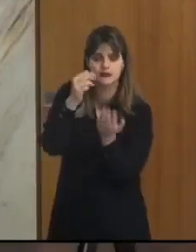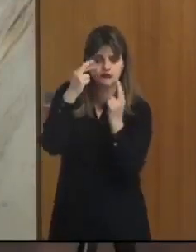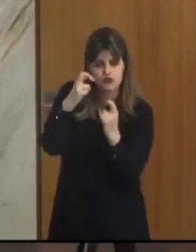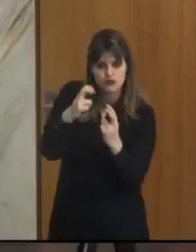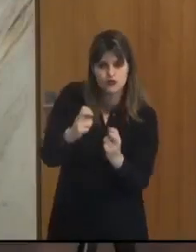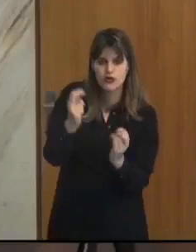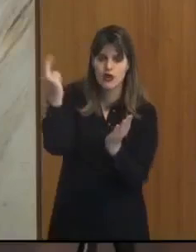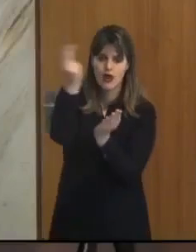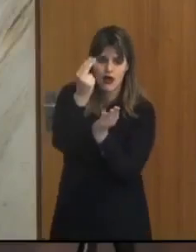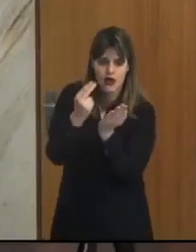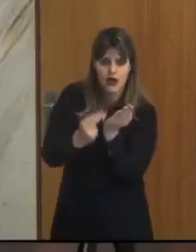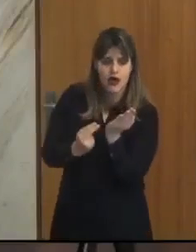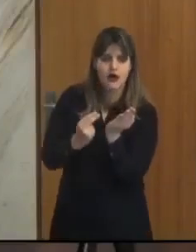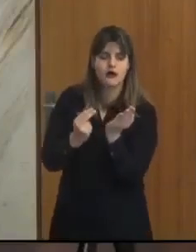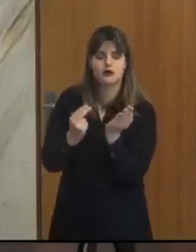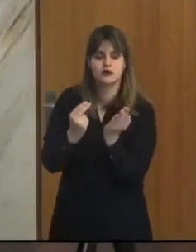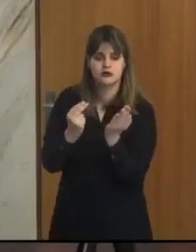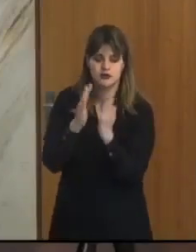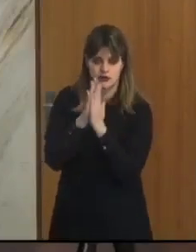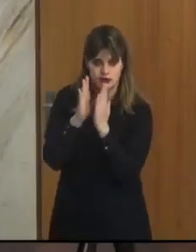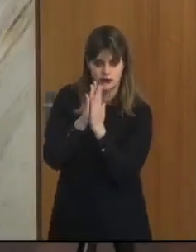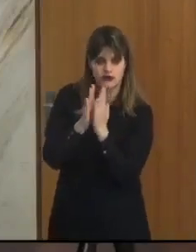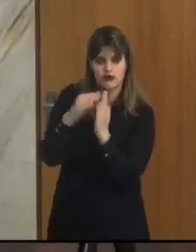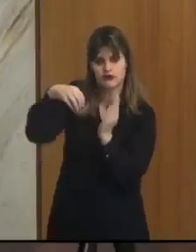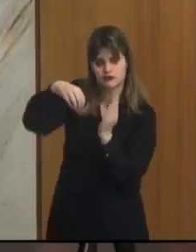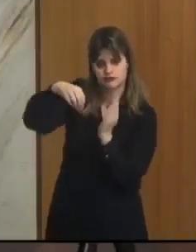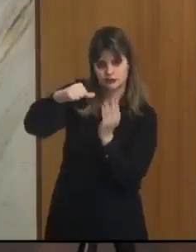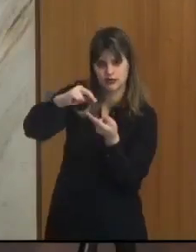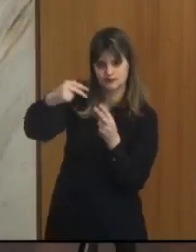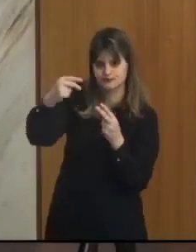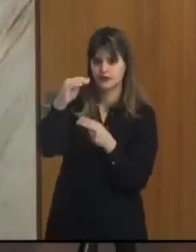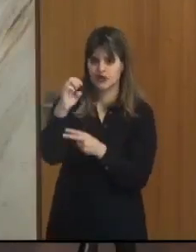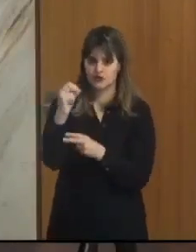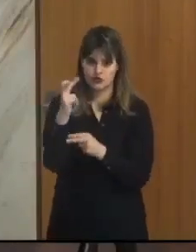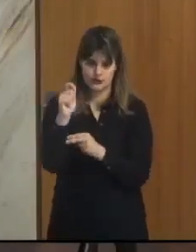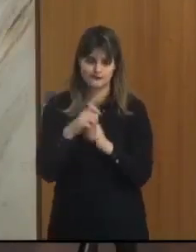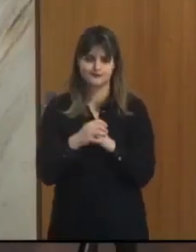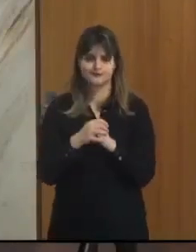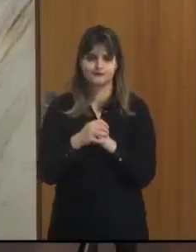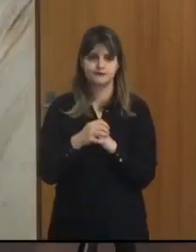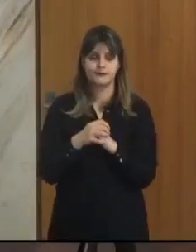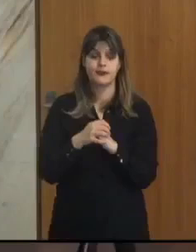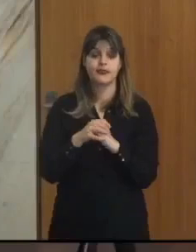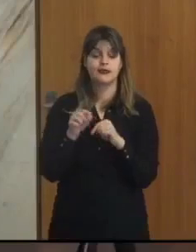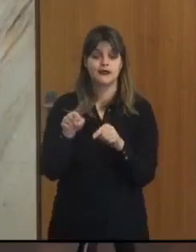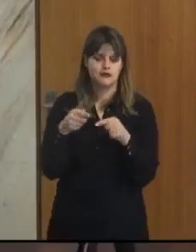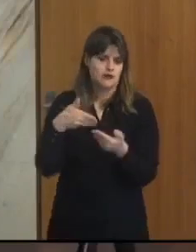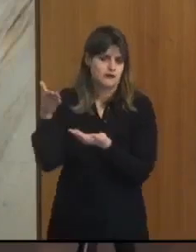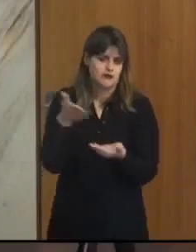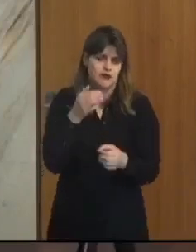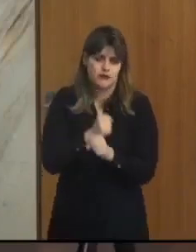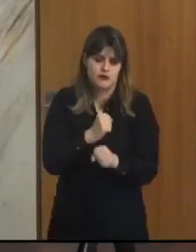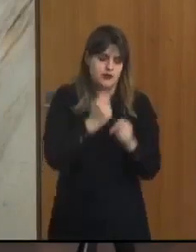da arte sacra e do património artístico do Concelho de Soura. E é, no fundo, a apresentação de todo um trabalho de